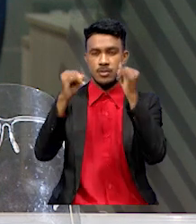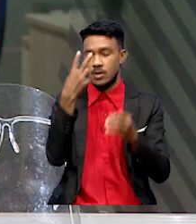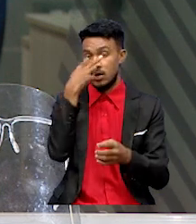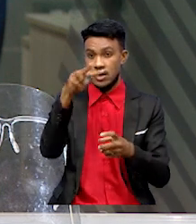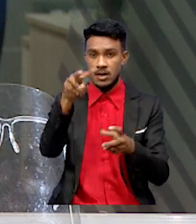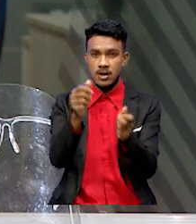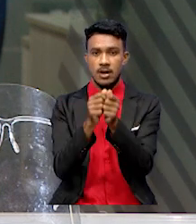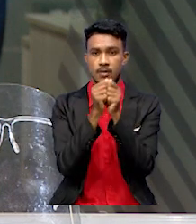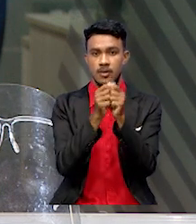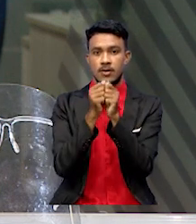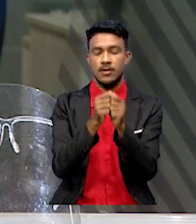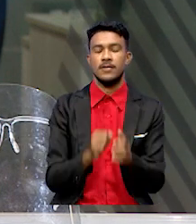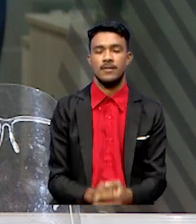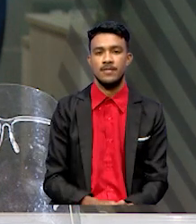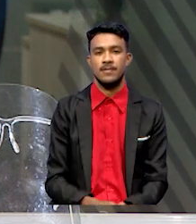motoc.